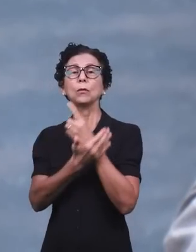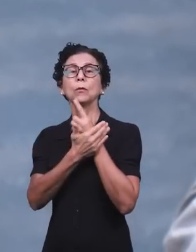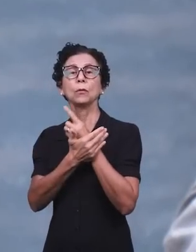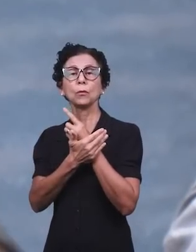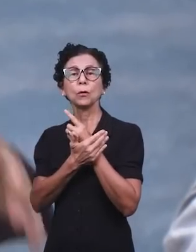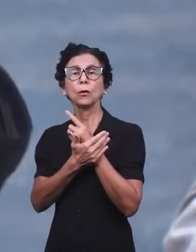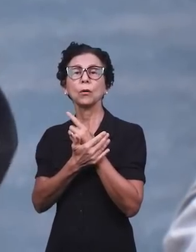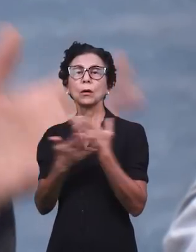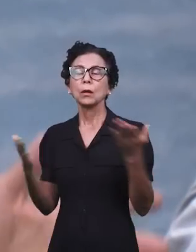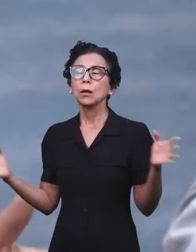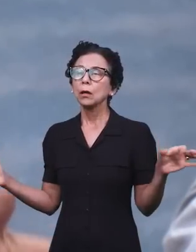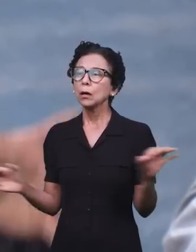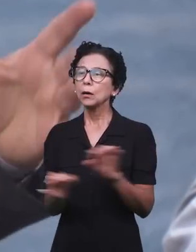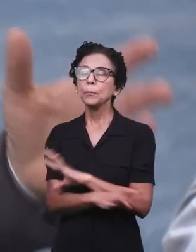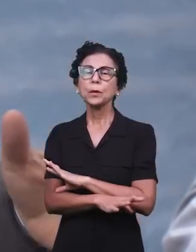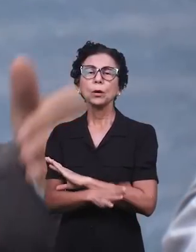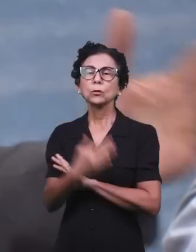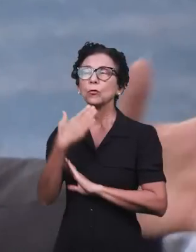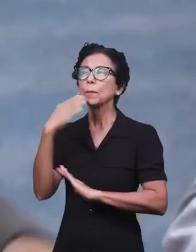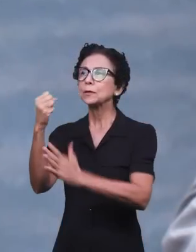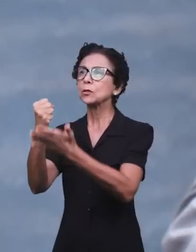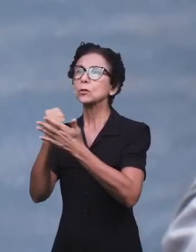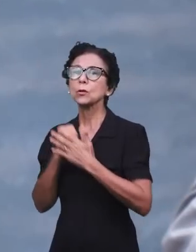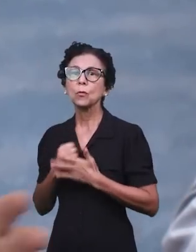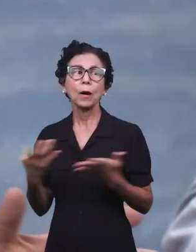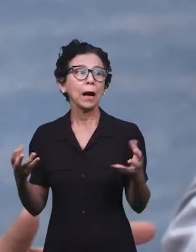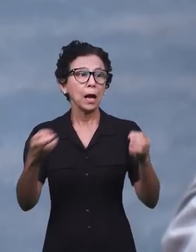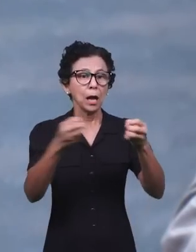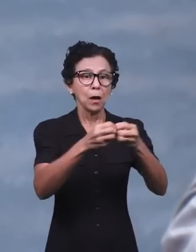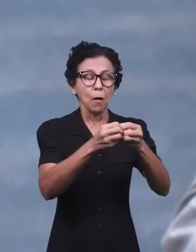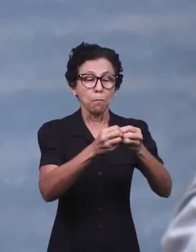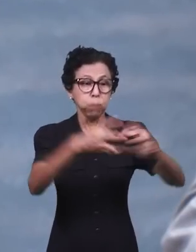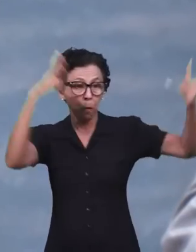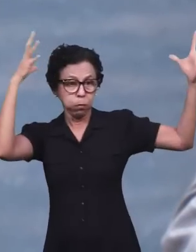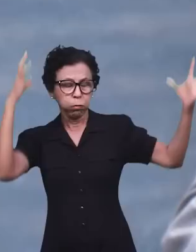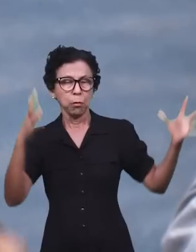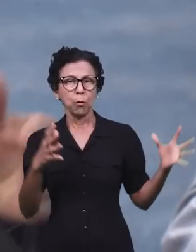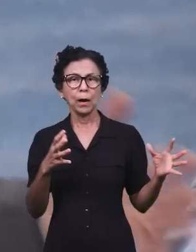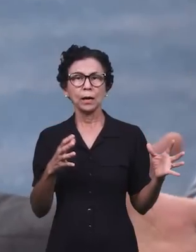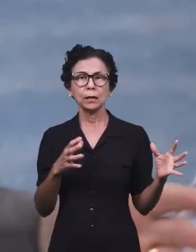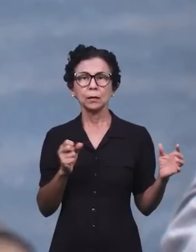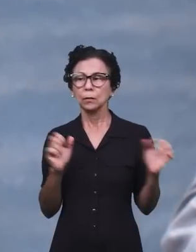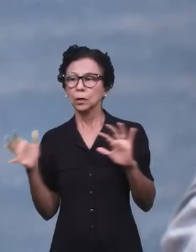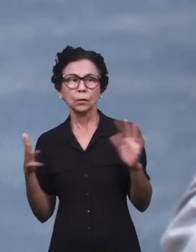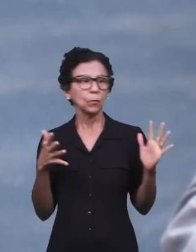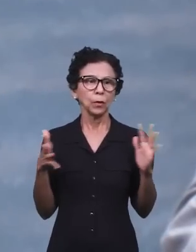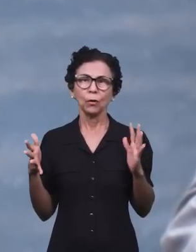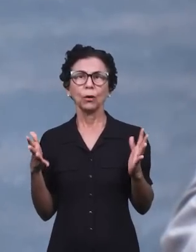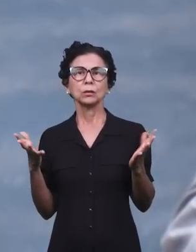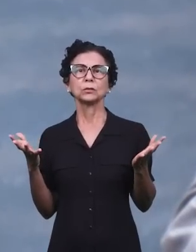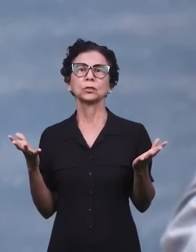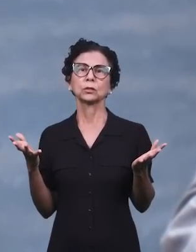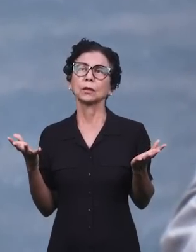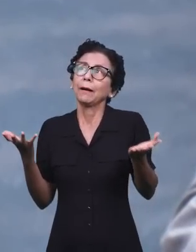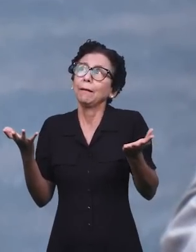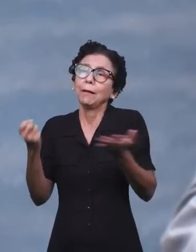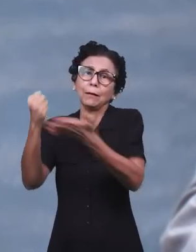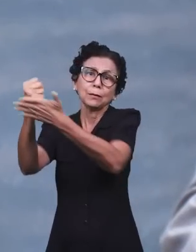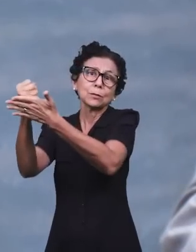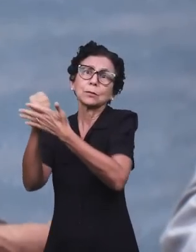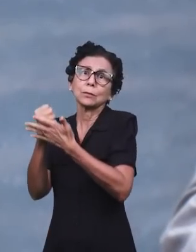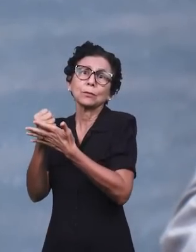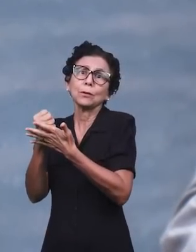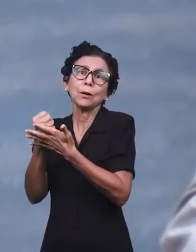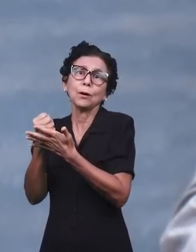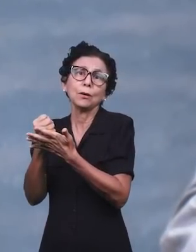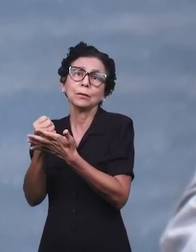correr. Vai soltar uma bomba atômica aqui agora. Você vai correr para onde? Eu tenho para onde correr. Eu vou debaixo das árvores do Senhor e